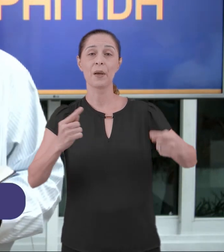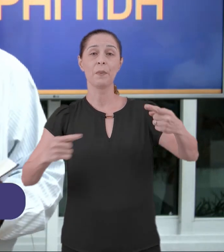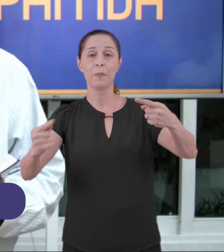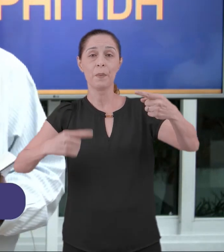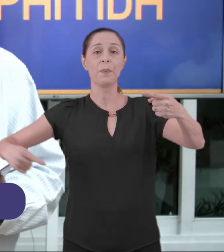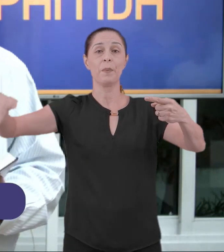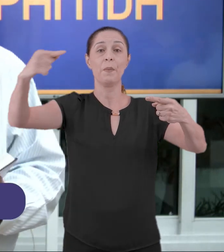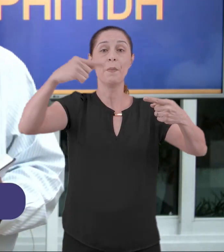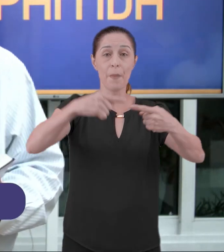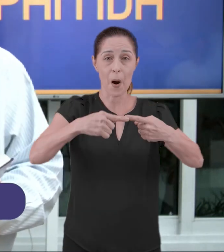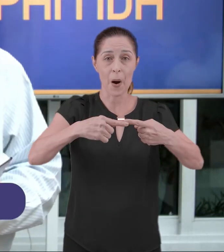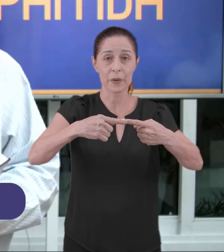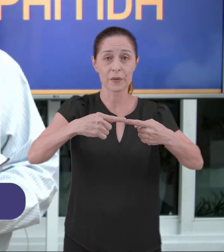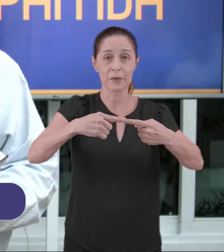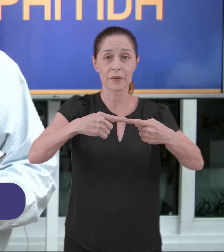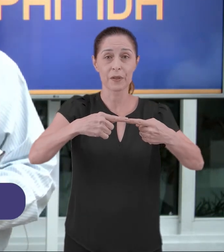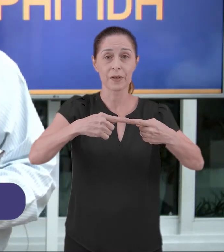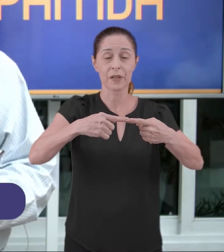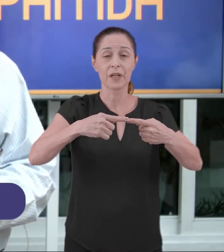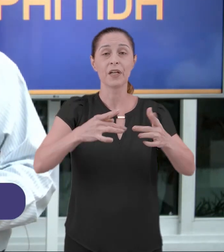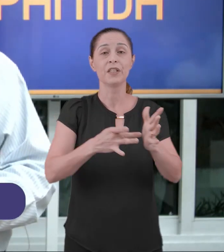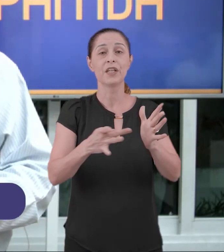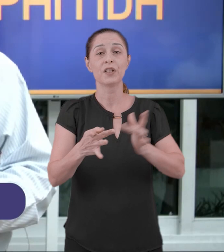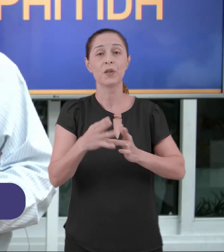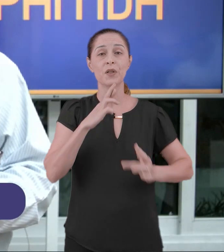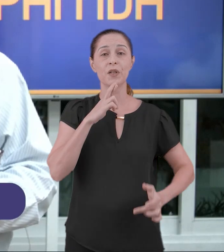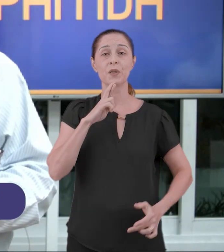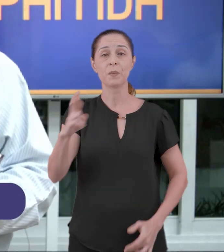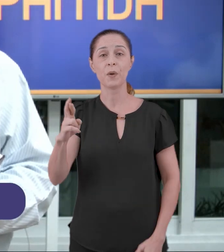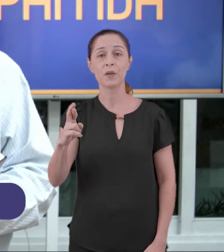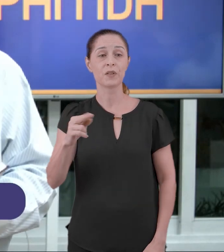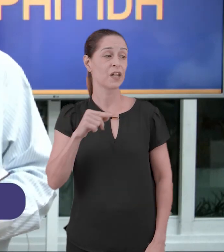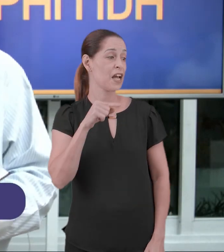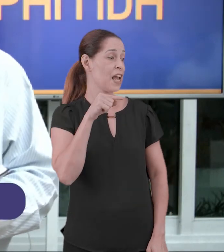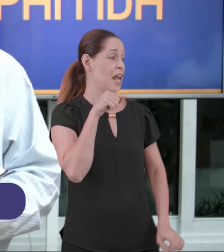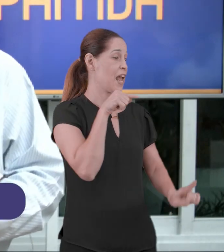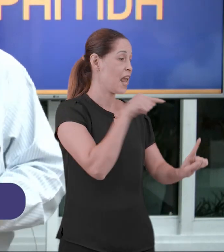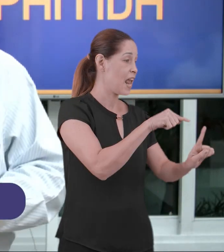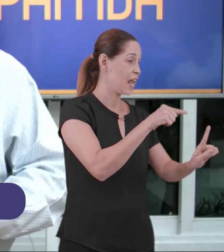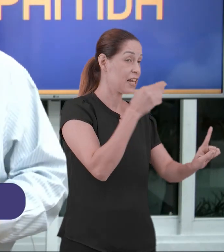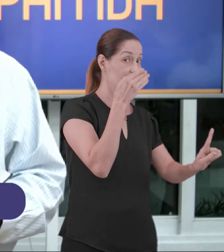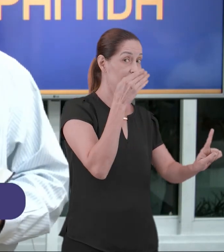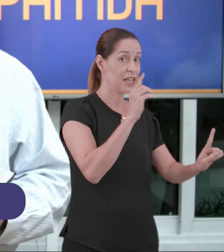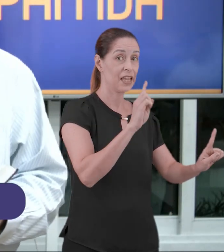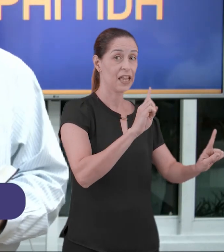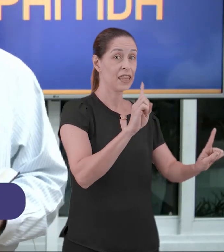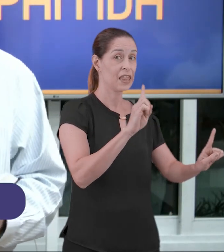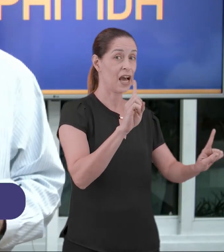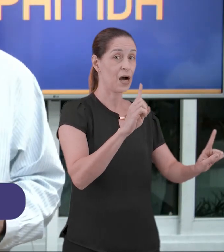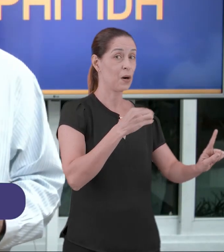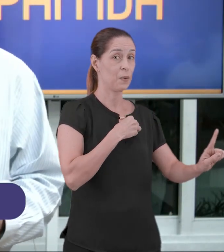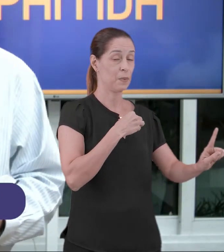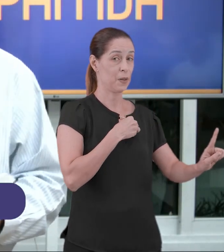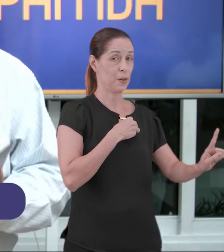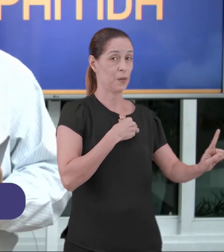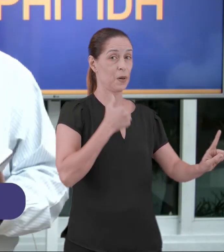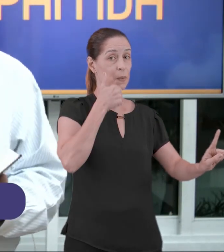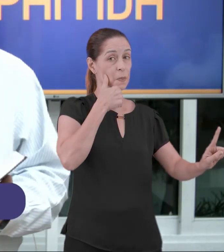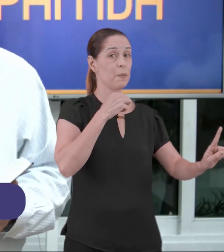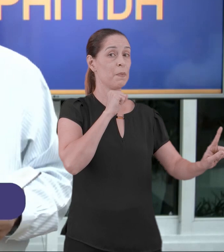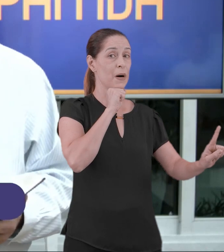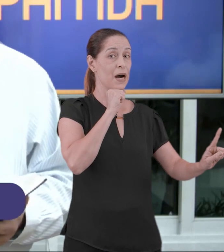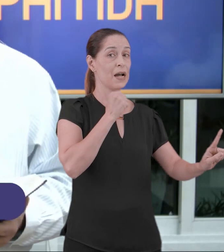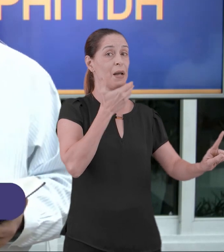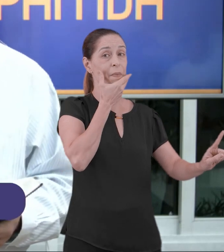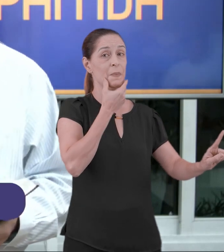pais, mas foi para que se manifestem nele as obras de Deus. Isso é